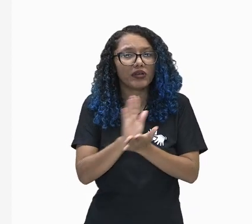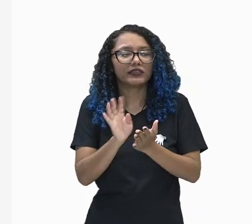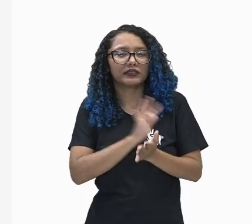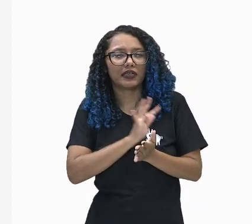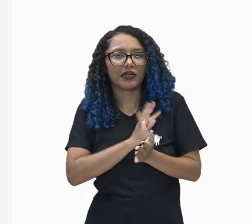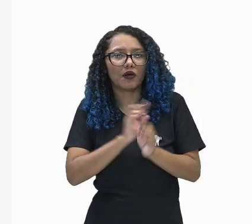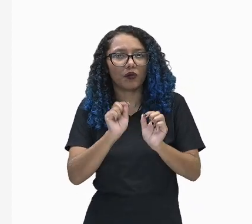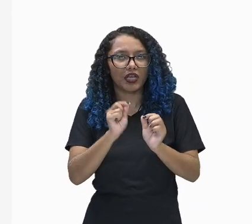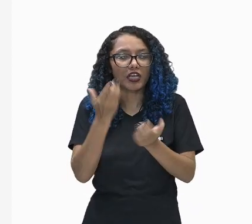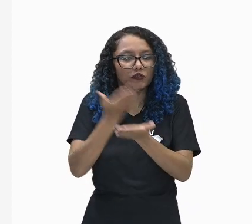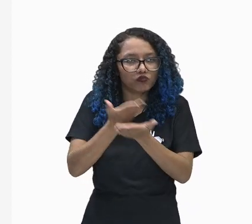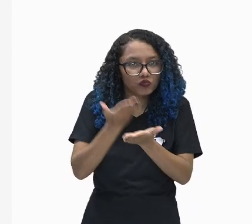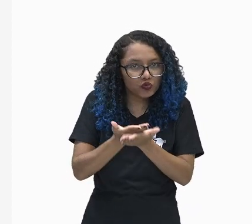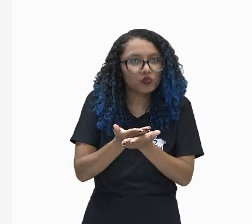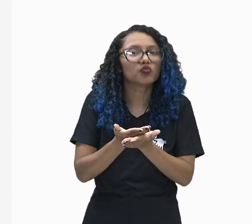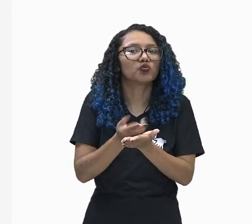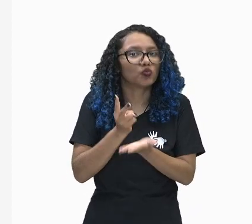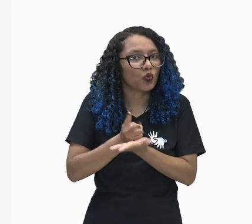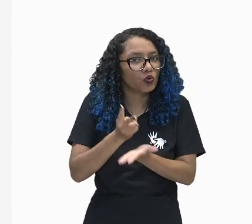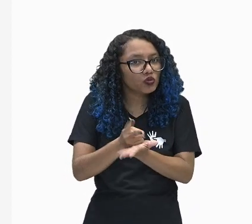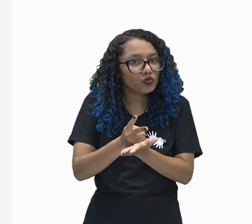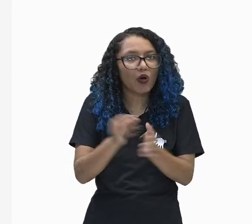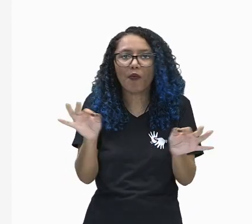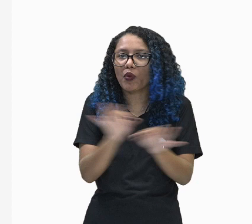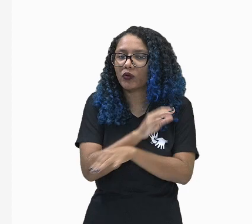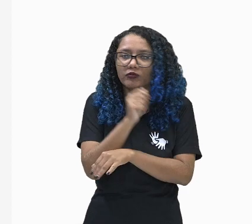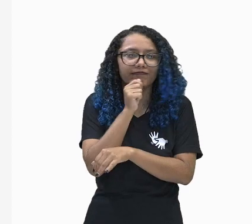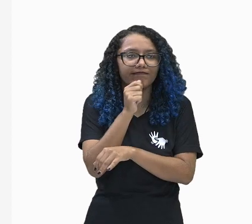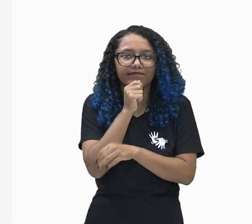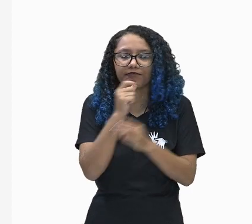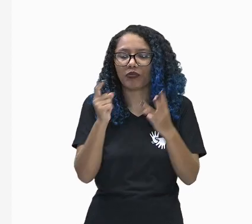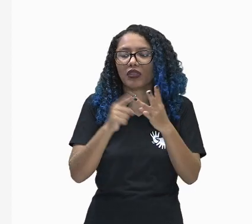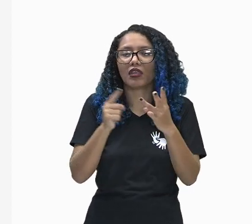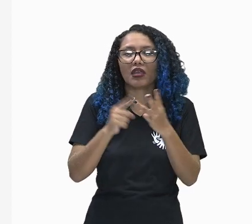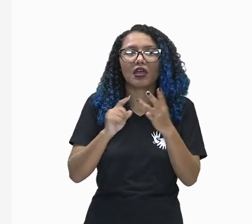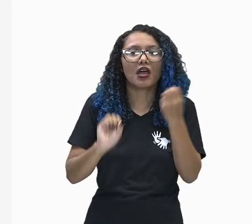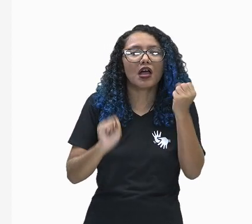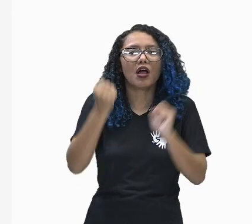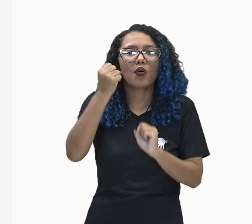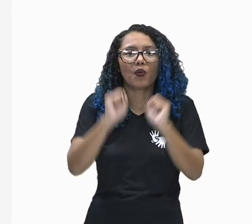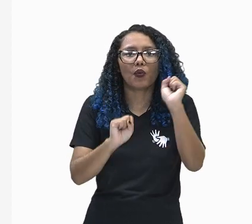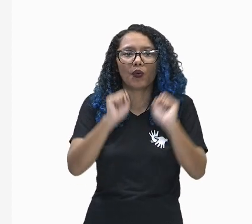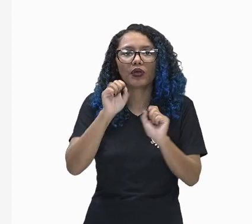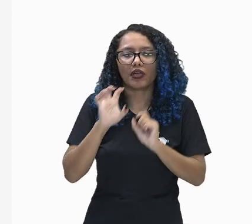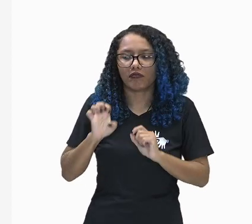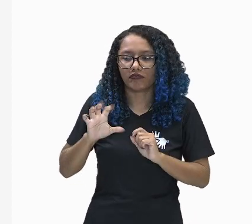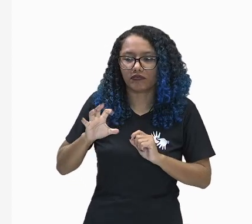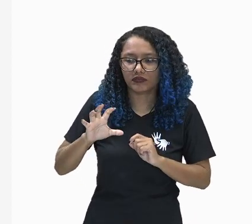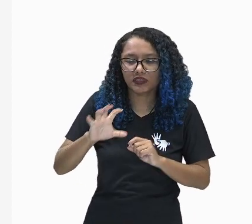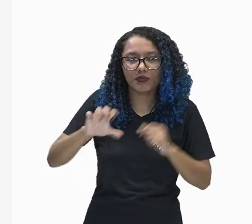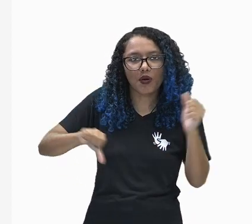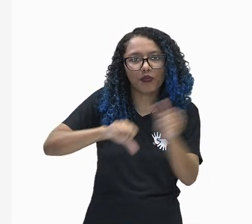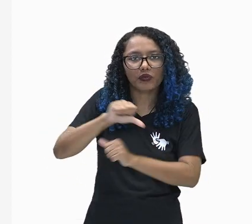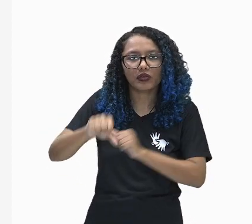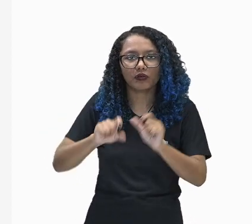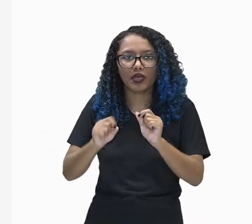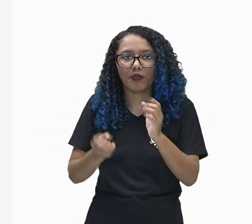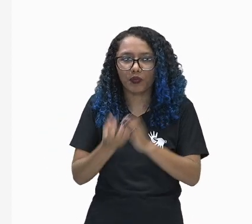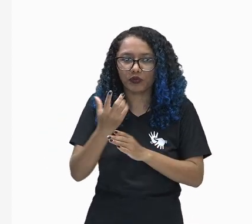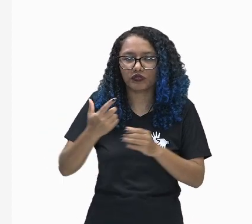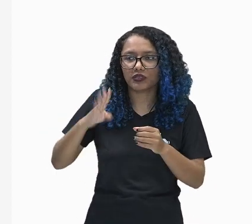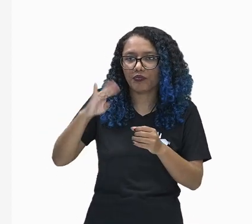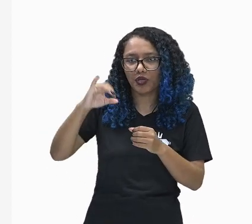ainda estão em protocolos de melhoramento. Na indústria, as enzimas recombinantes para a produção de biocombustível e